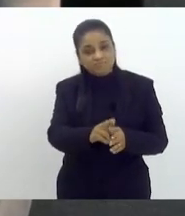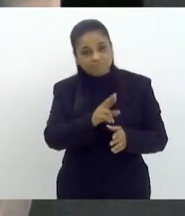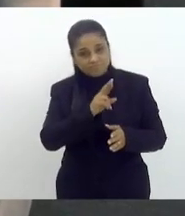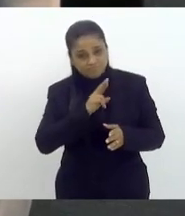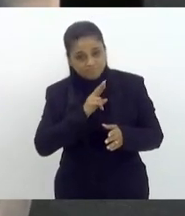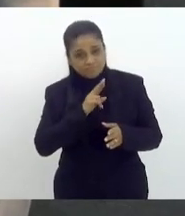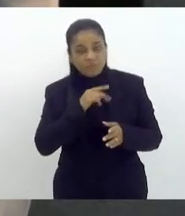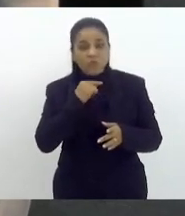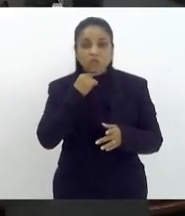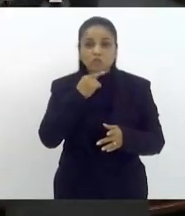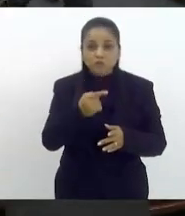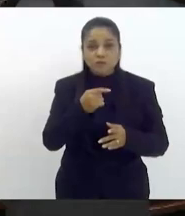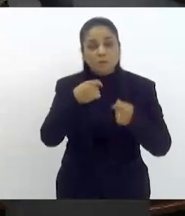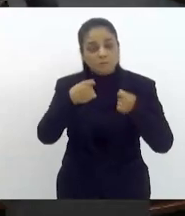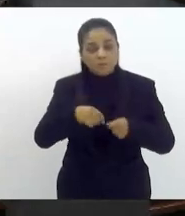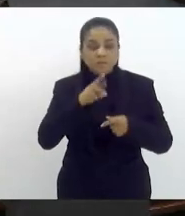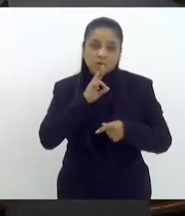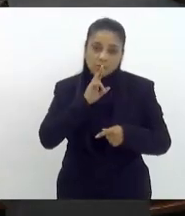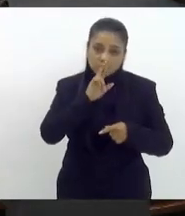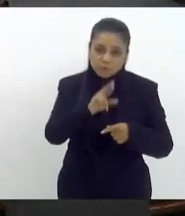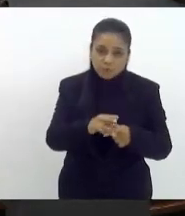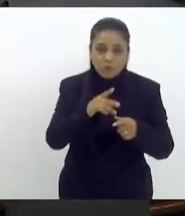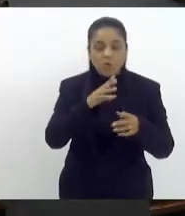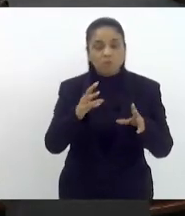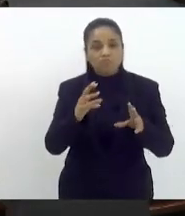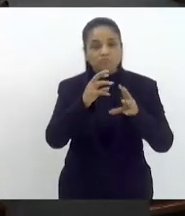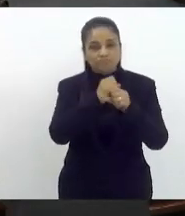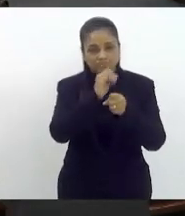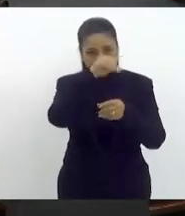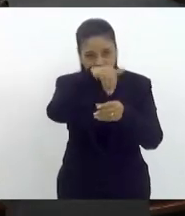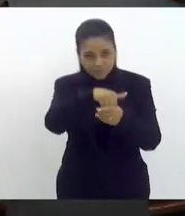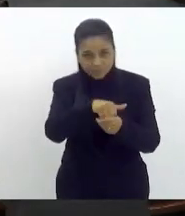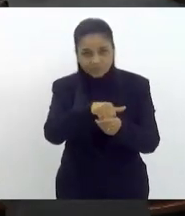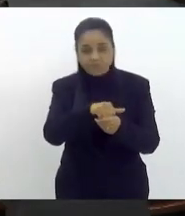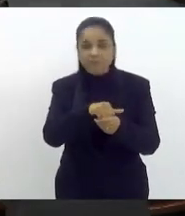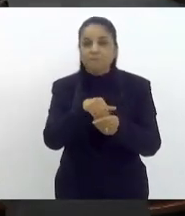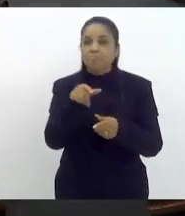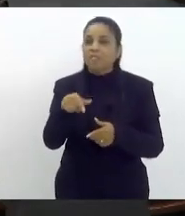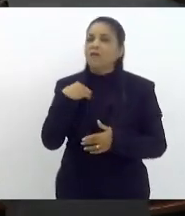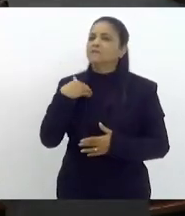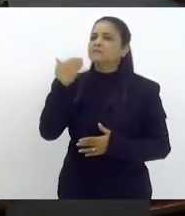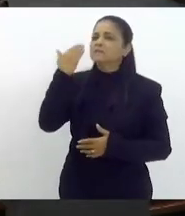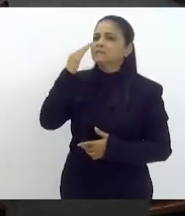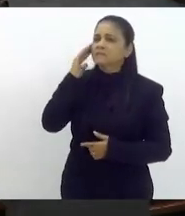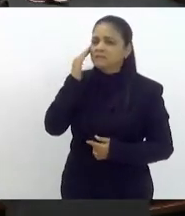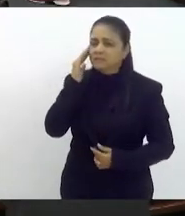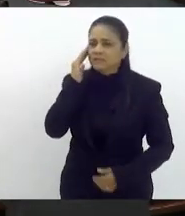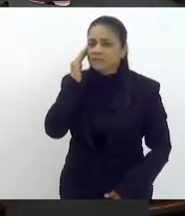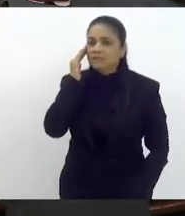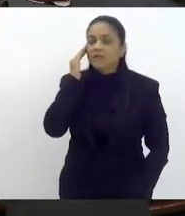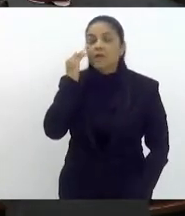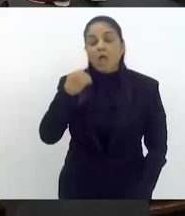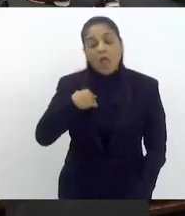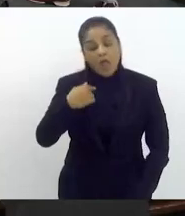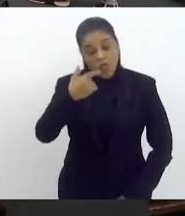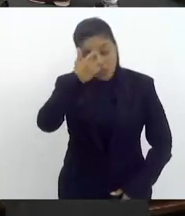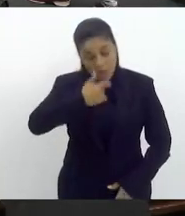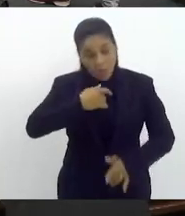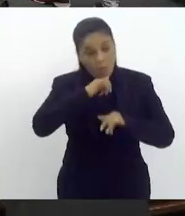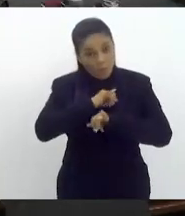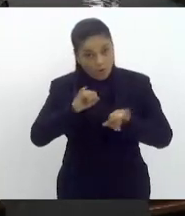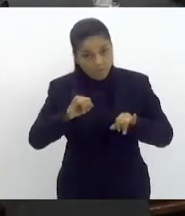que proclamar o resultado por exemplo de vossa excelência e